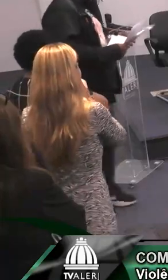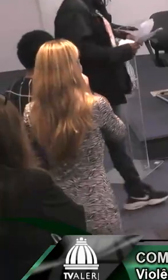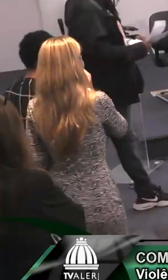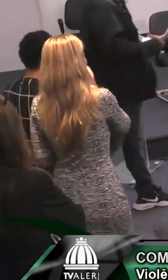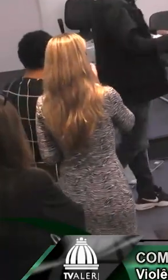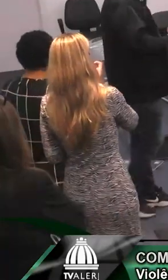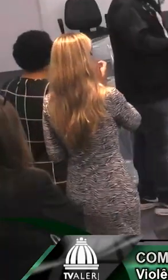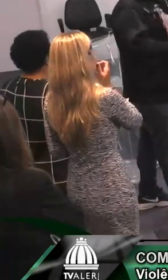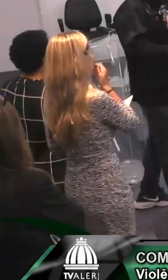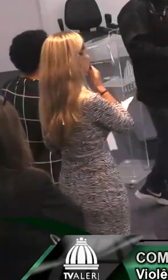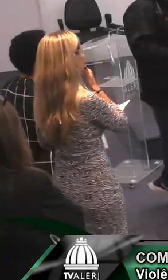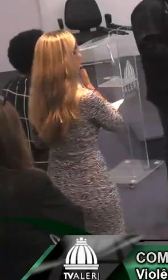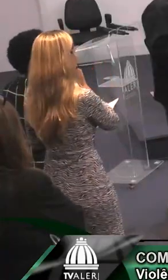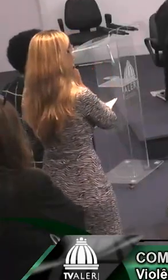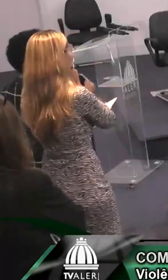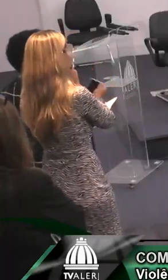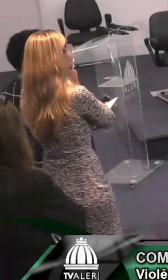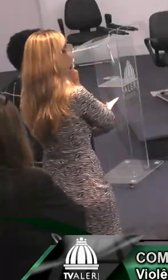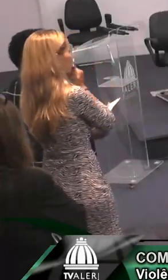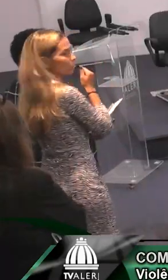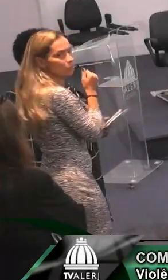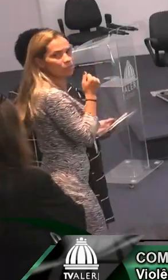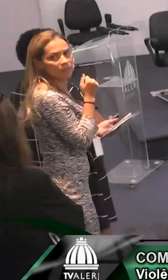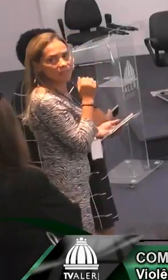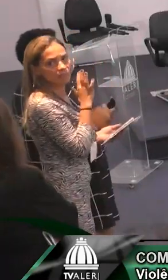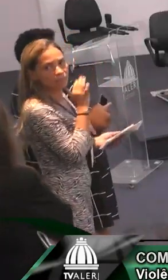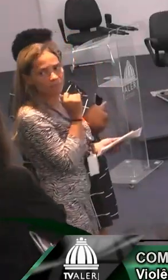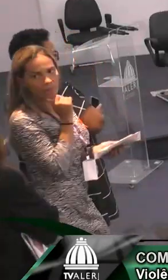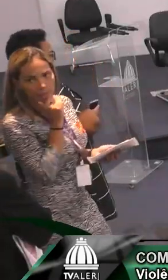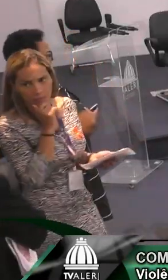obrigado Diogo Andrade pelas palavras